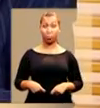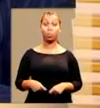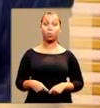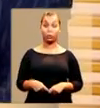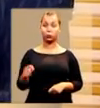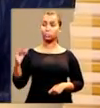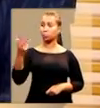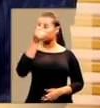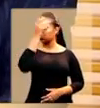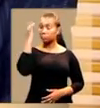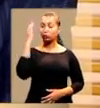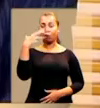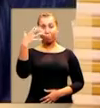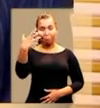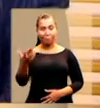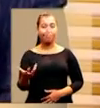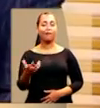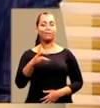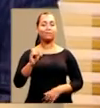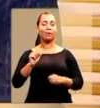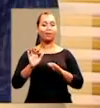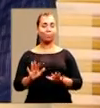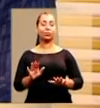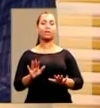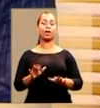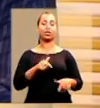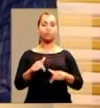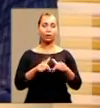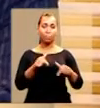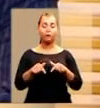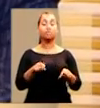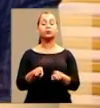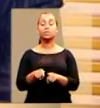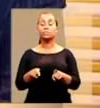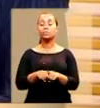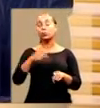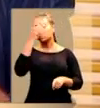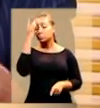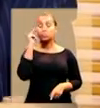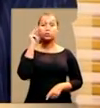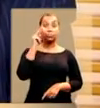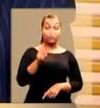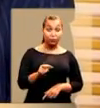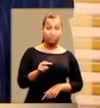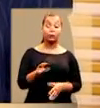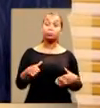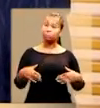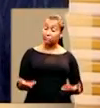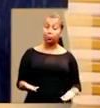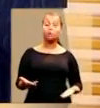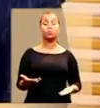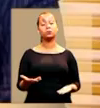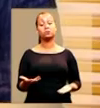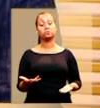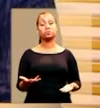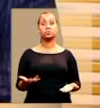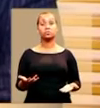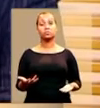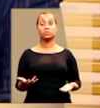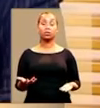pode encantar as pessoas, tanto aqueles que vão ficar trabalhando com arte e aqueles que vão ser espectadores. Então, eu acho que